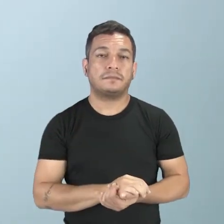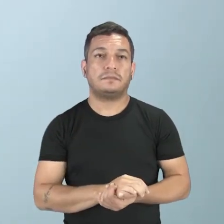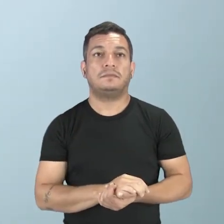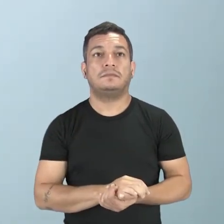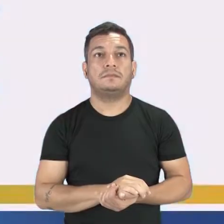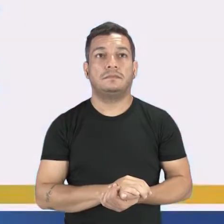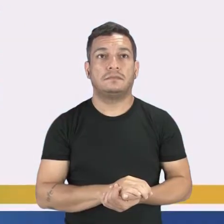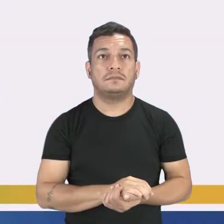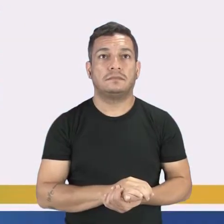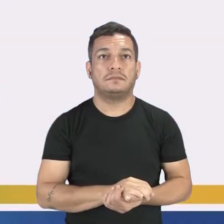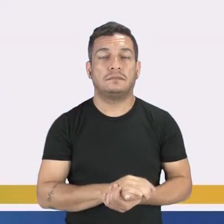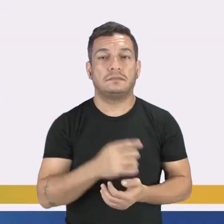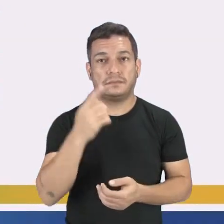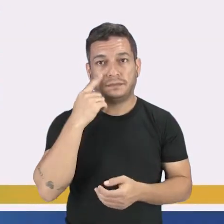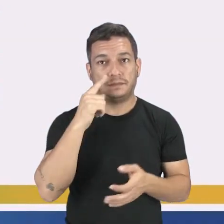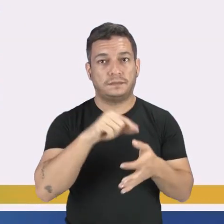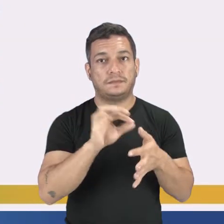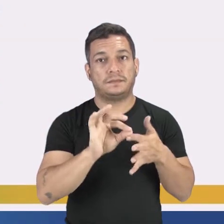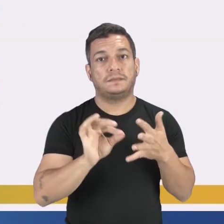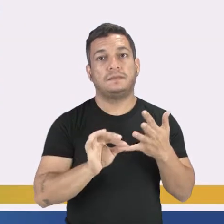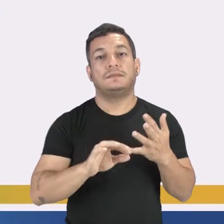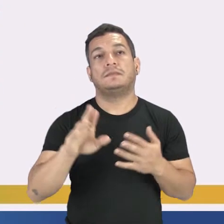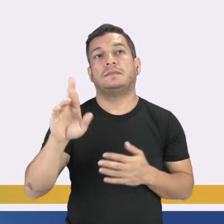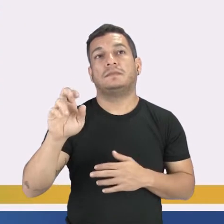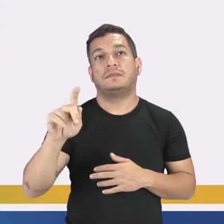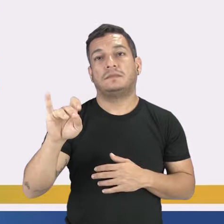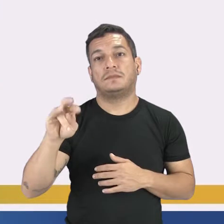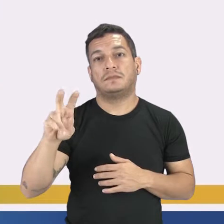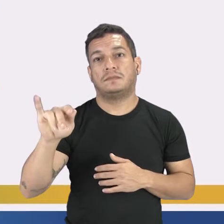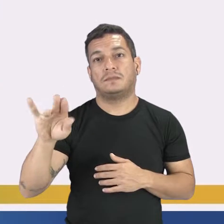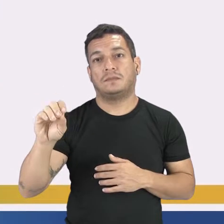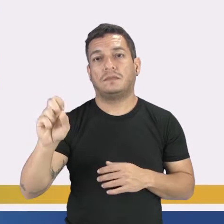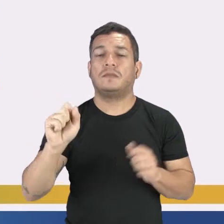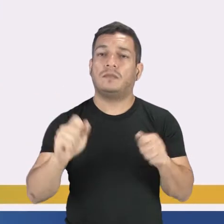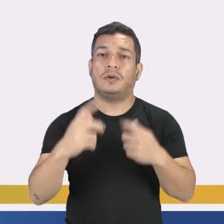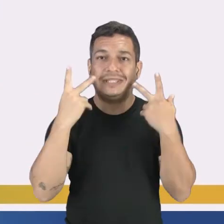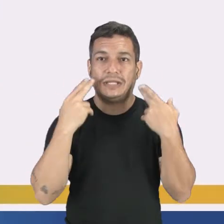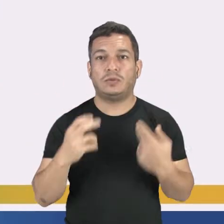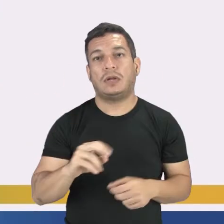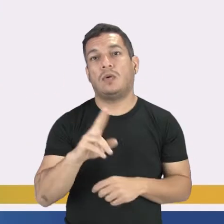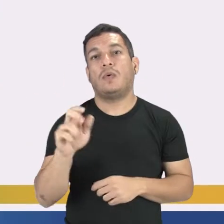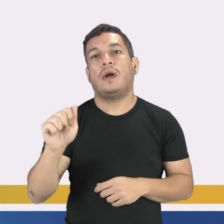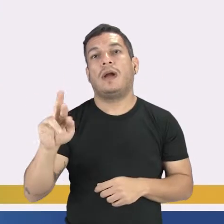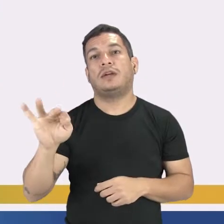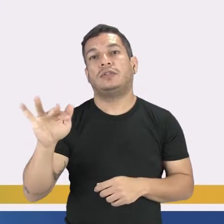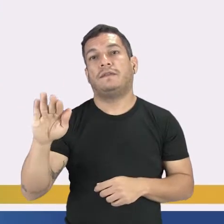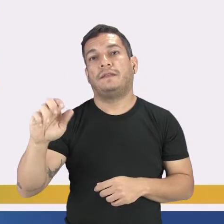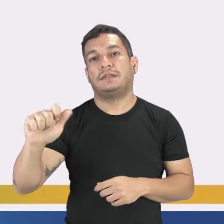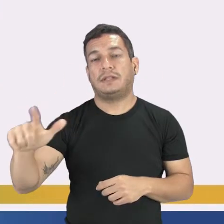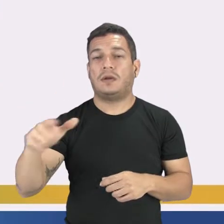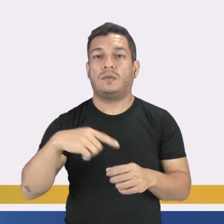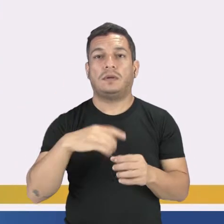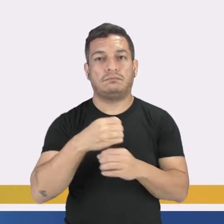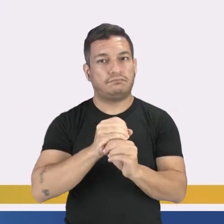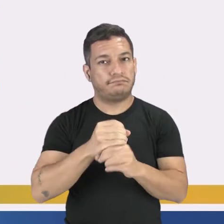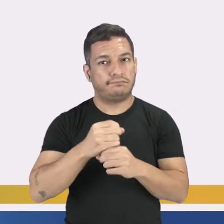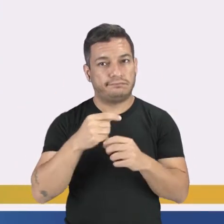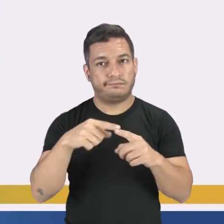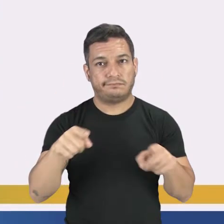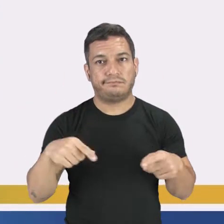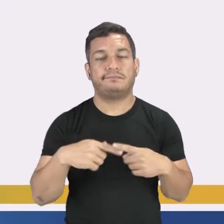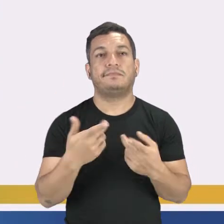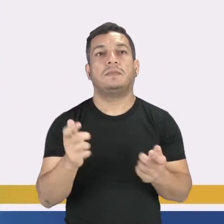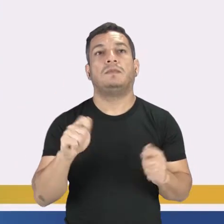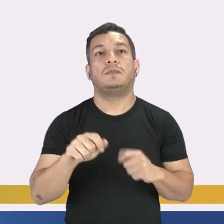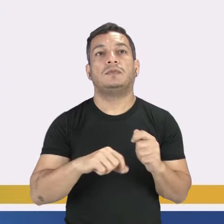Os elementos radioativos, eles podem ser radioativos de forma natural, eles podem ser artificial, manipulados em laboratórios. Então, a